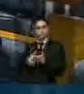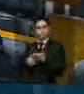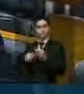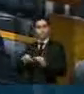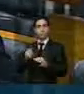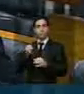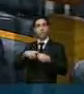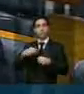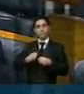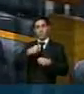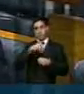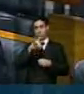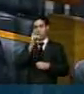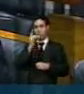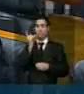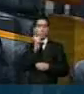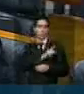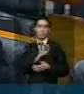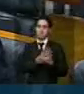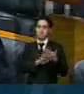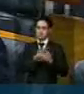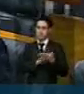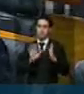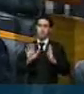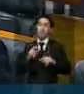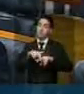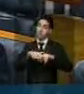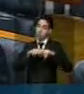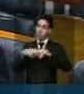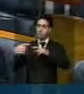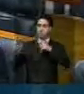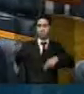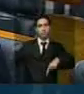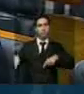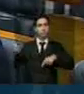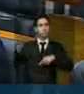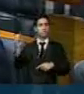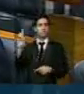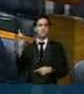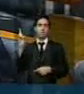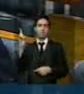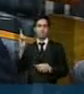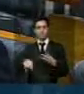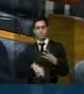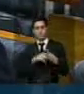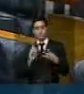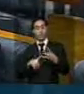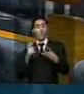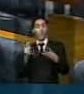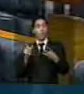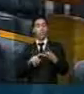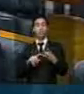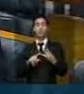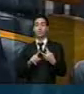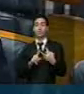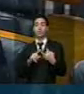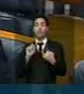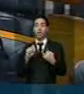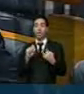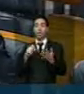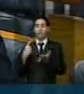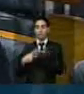Bolívia nós estamos em desacordo. Com respeito ao item seguinte da pauta, que trata de entendimentos